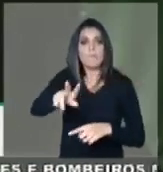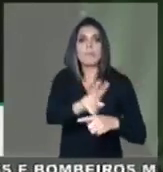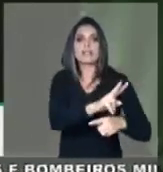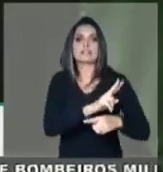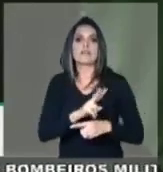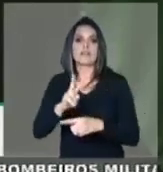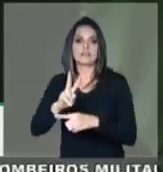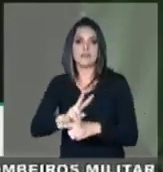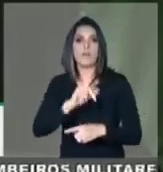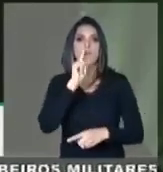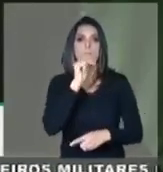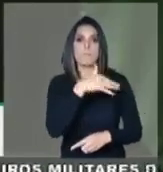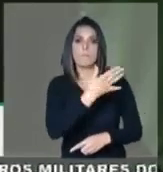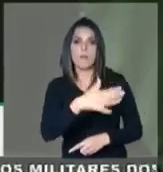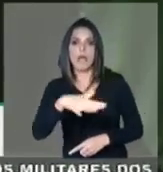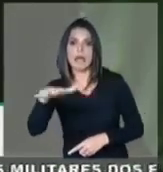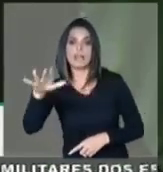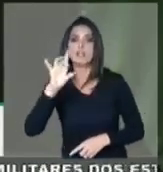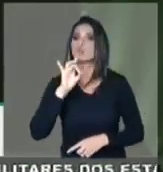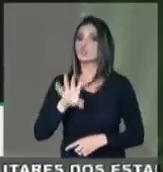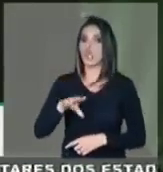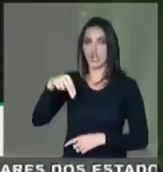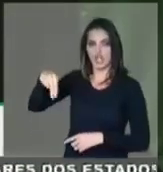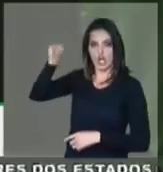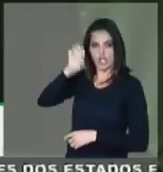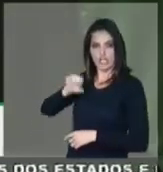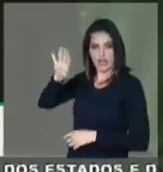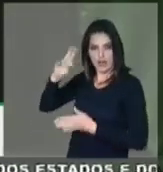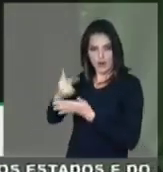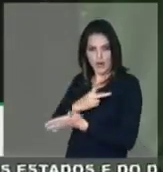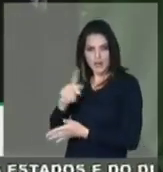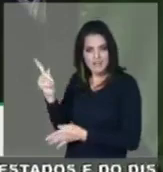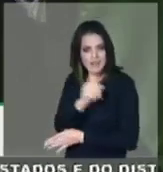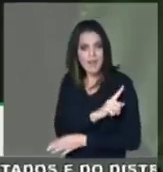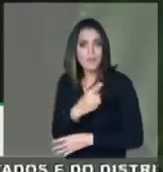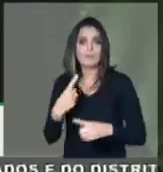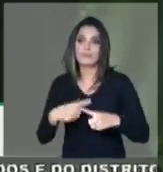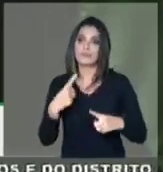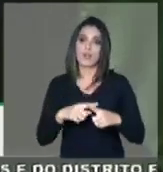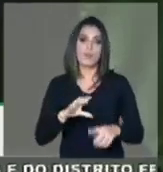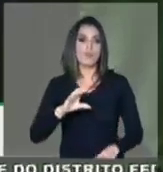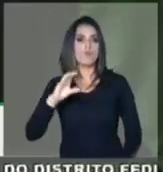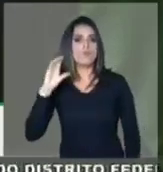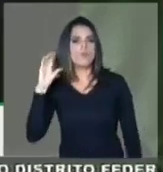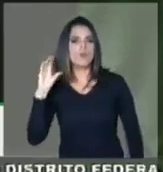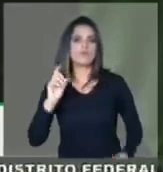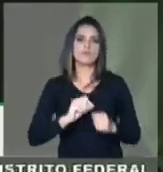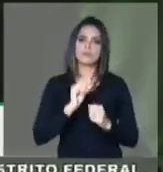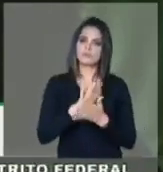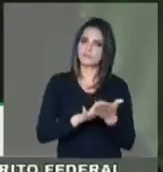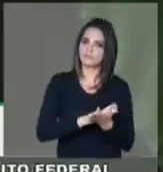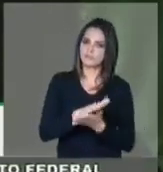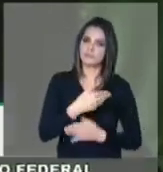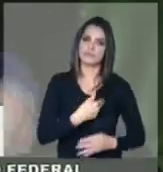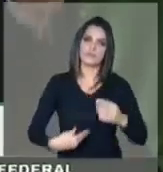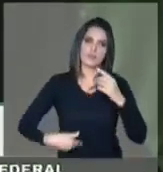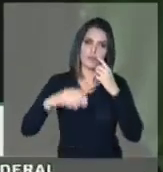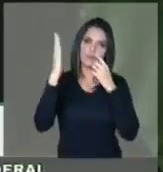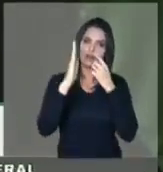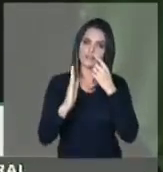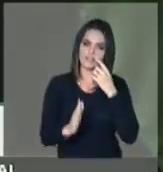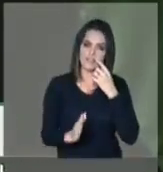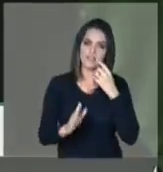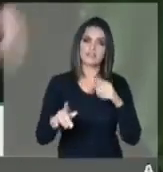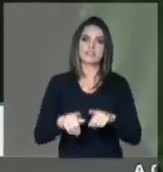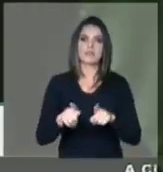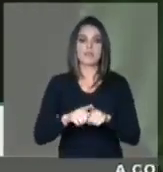o que vimos nas praias do Nordeste, que enquanto diante da negligência e da omissão do governo brasileiro, nós